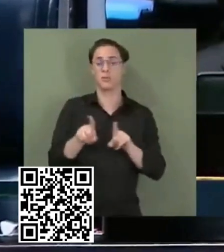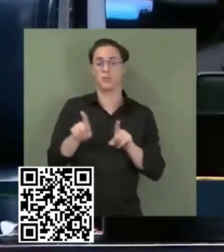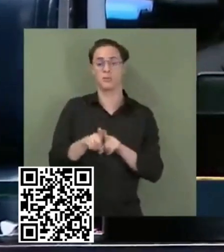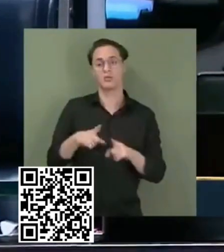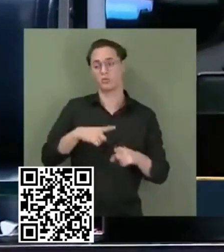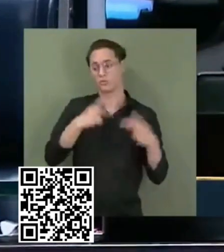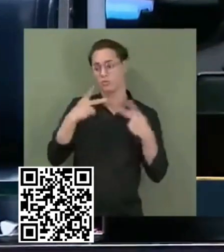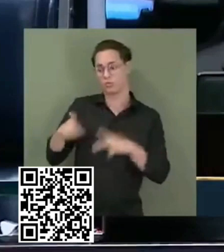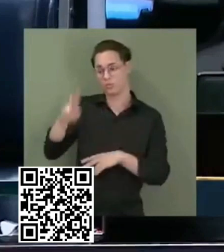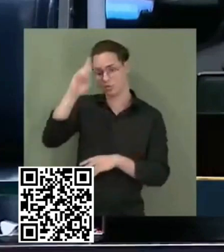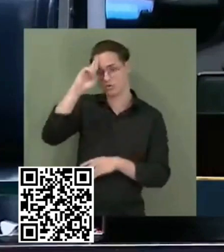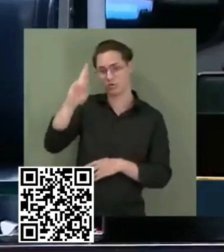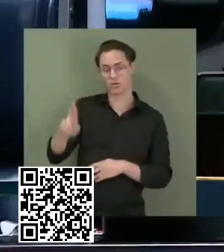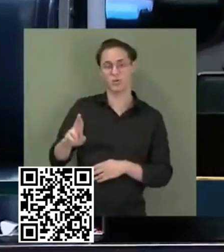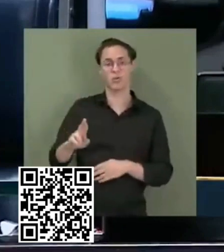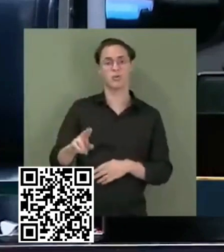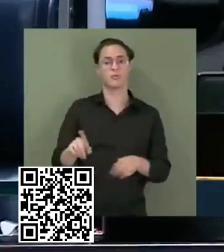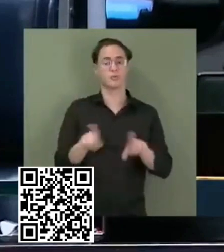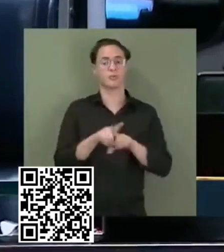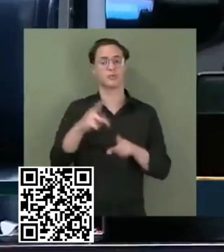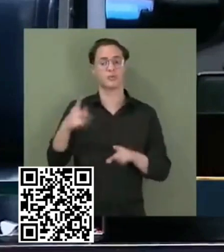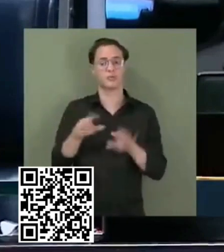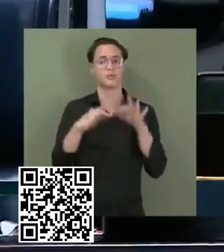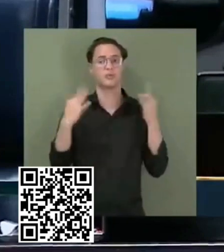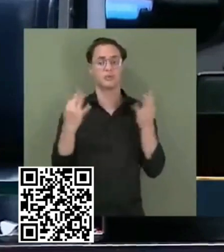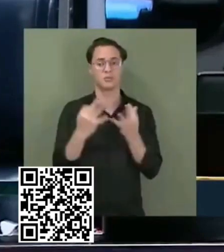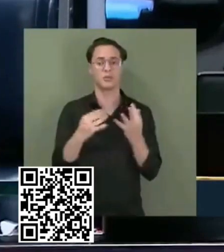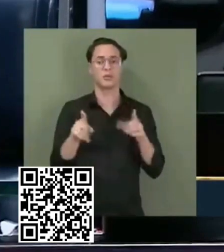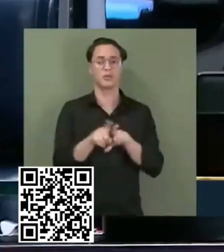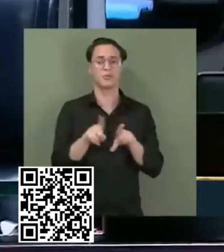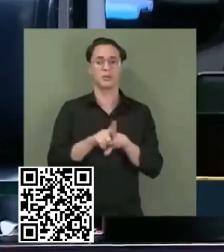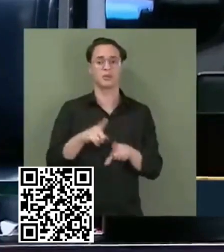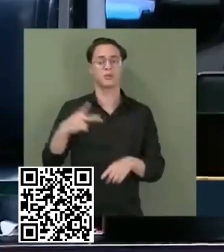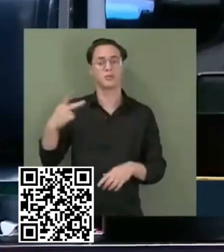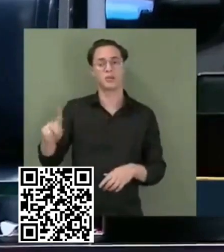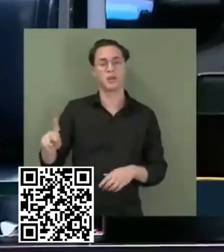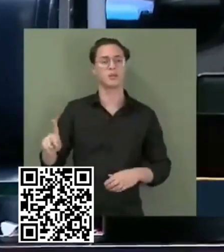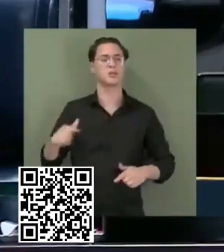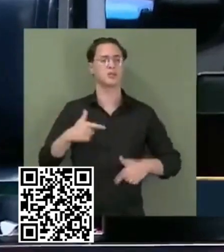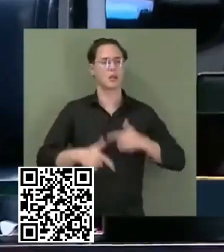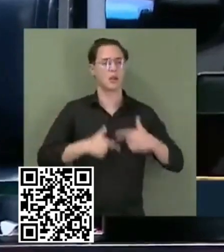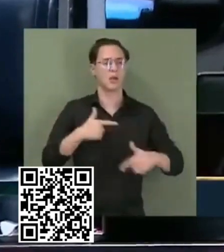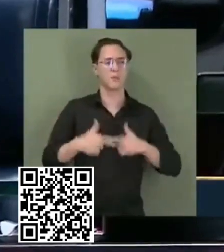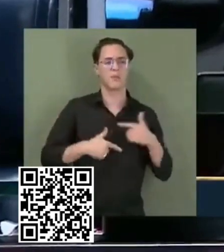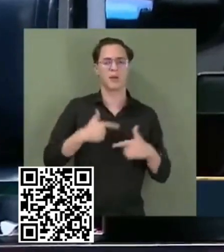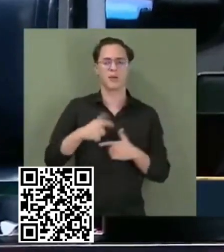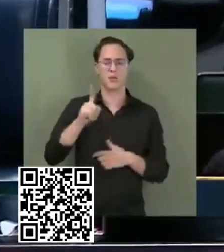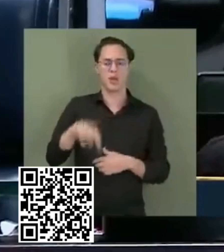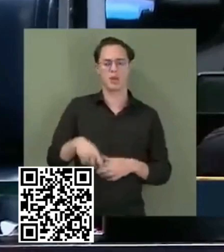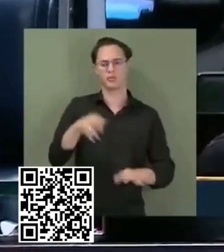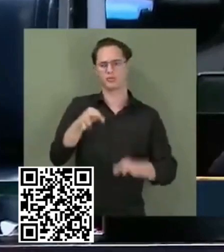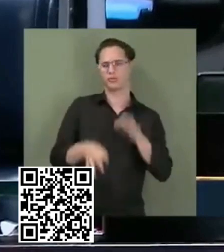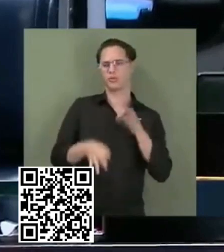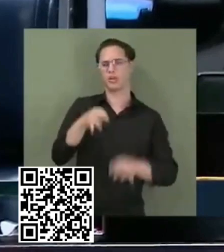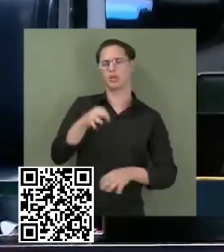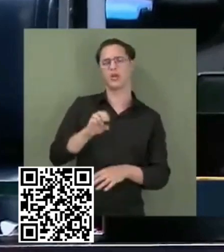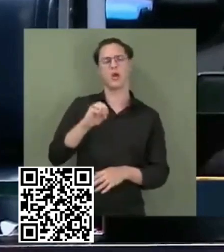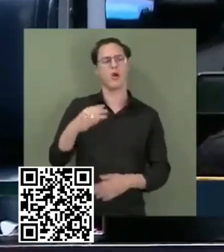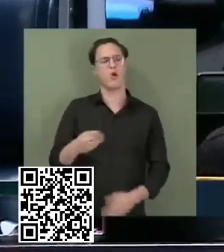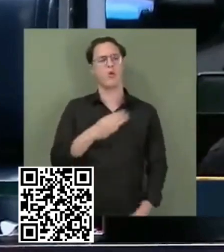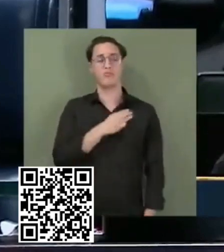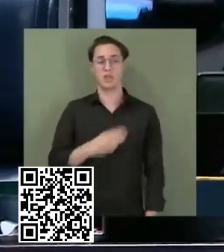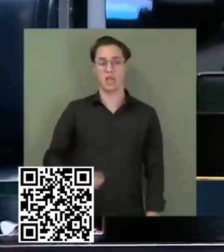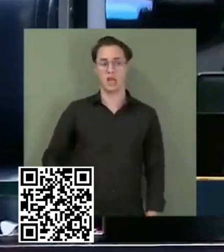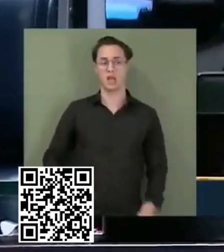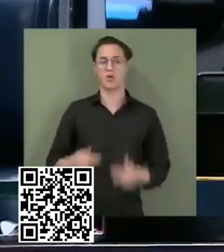atentado a Vossa Excelência e a sua família, em função do exercício de suas atribuições, seja como juiz, seja como ministro de